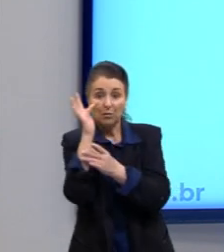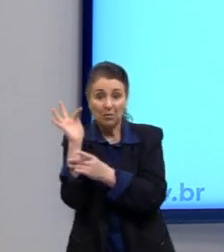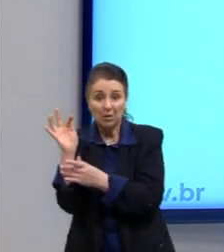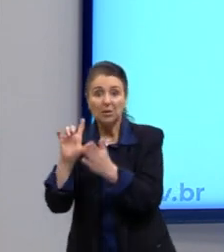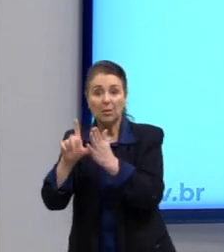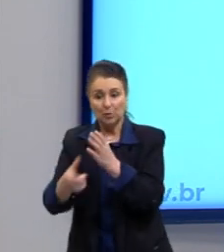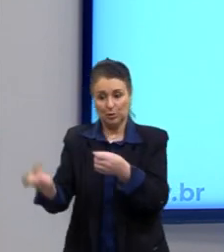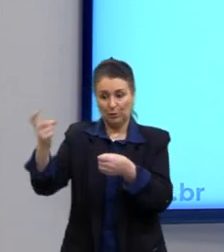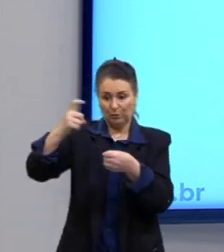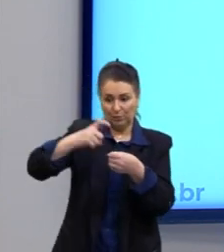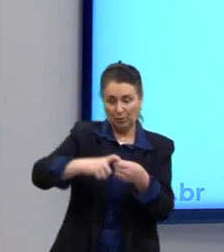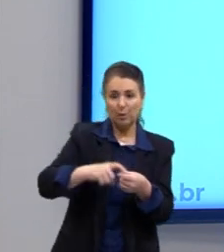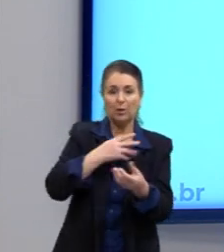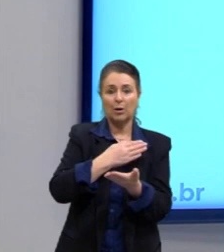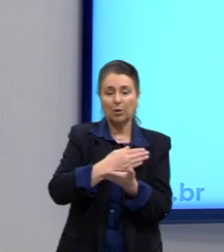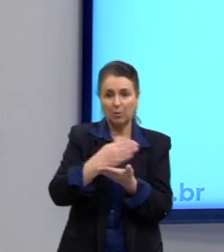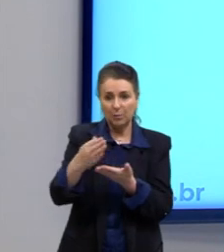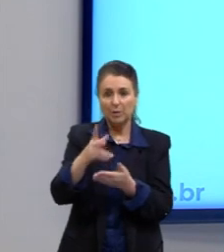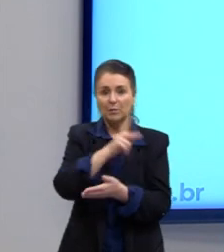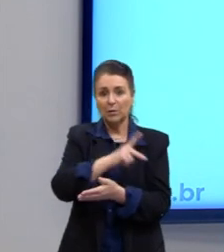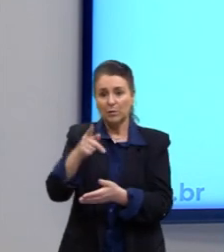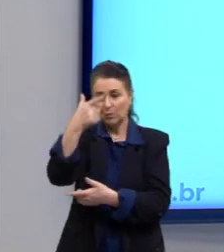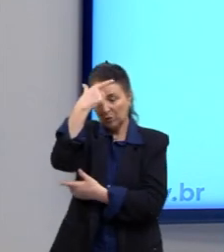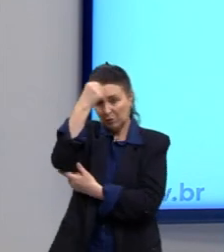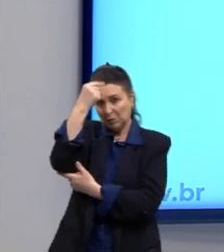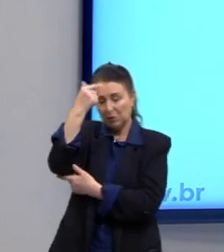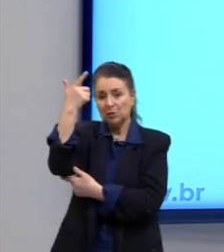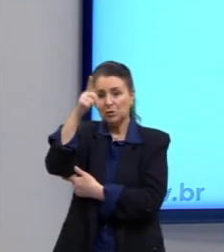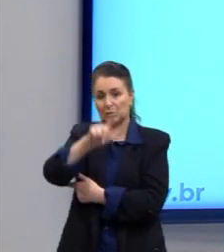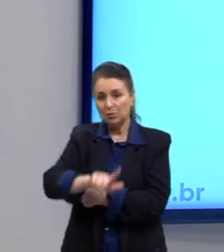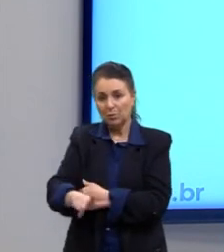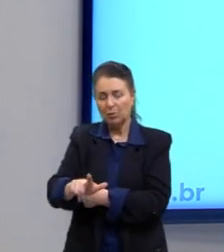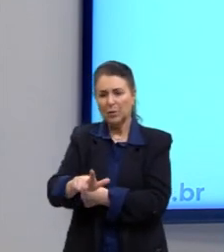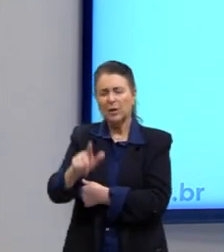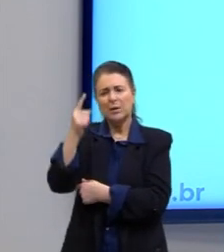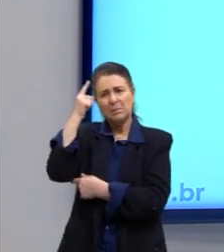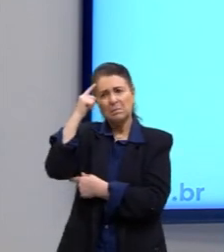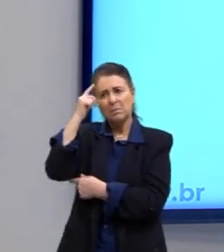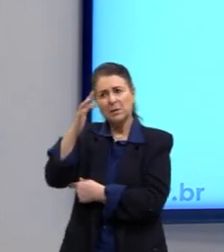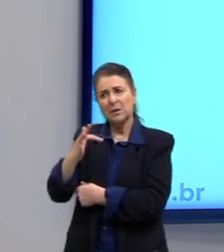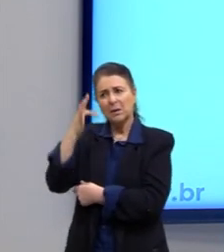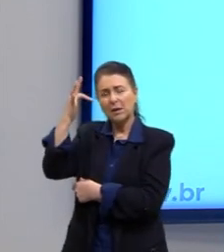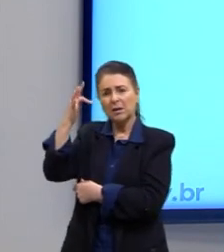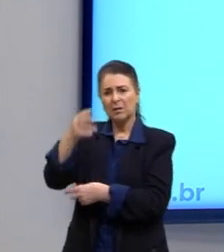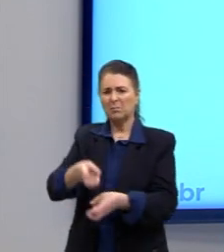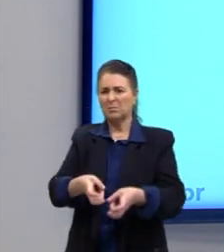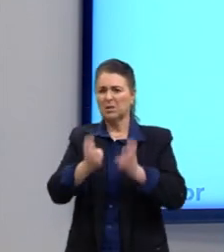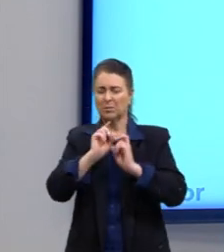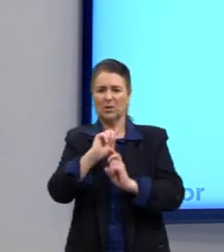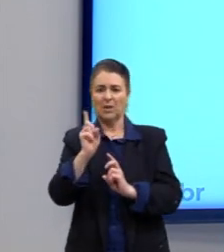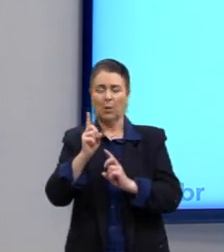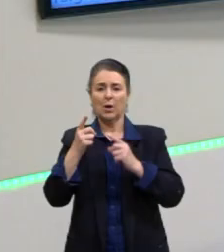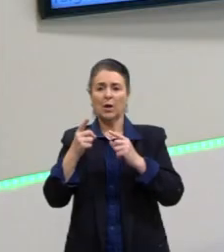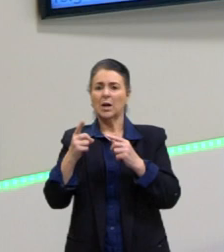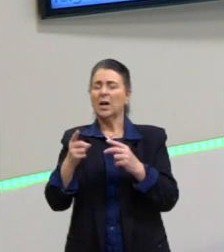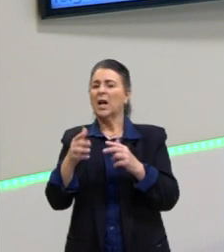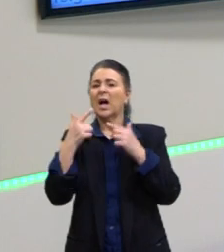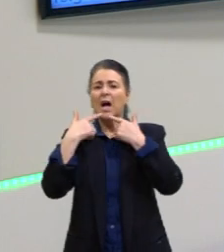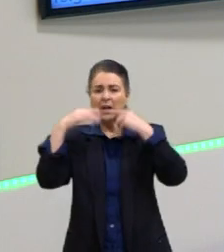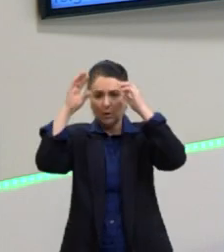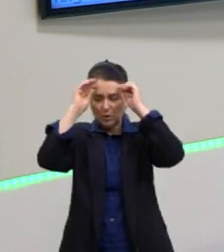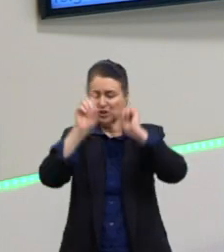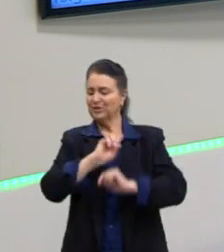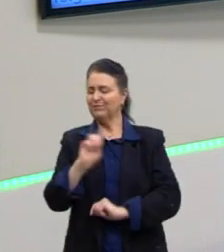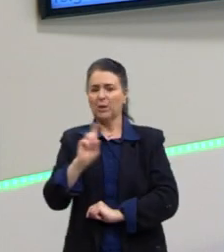do ensino superior e aí nessas investigações filosóficas ele percebeu que não era possível que a linguagem não era possível